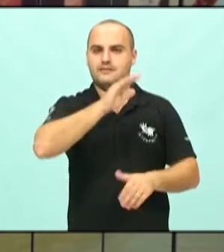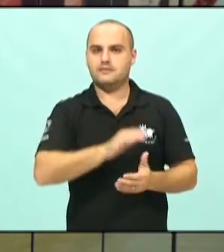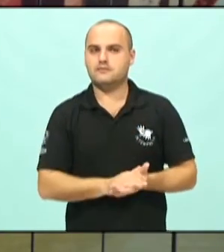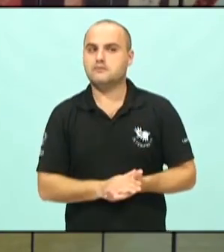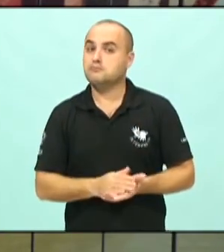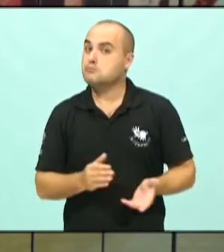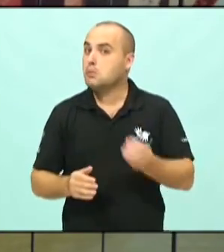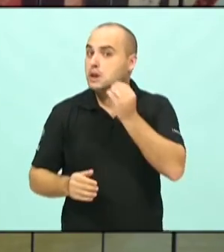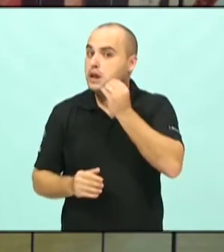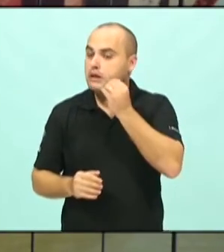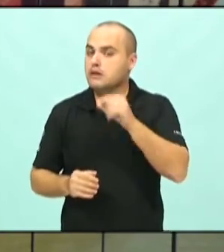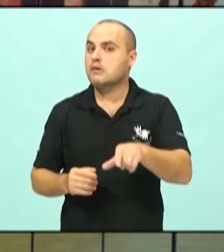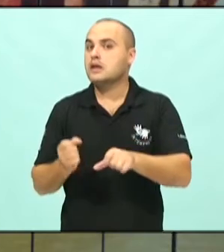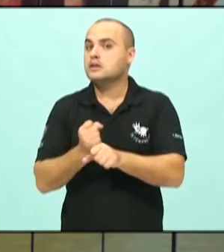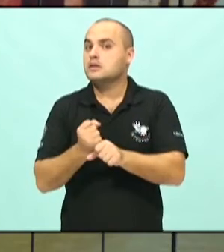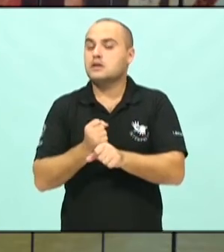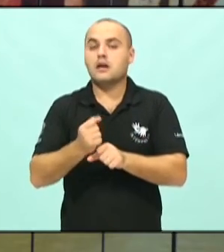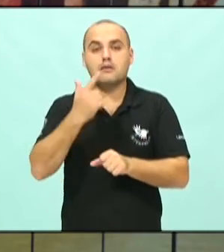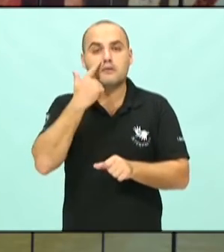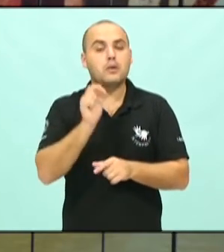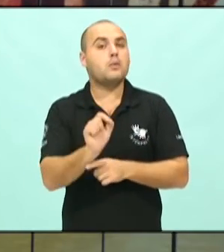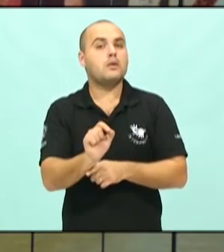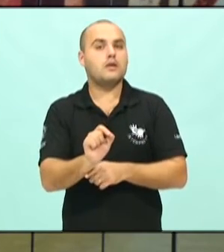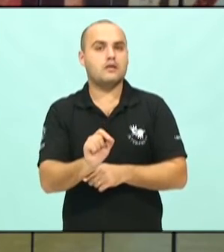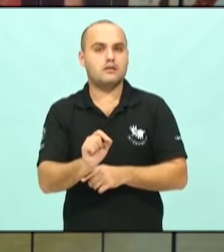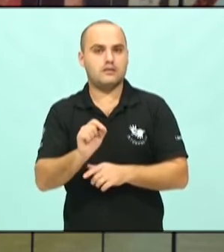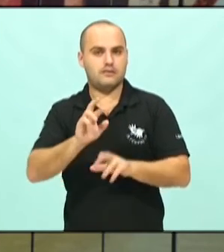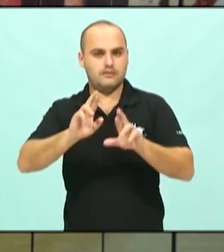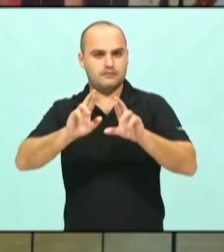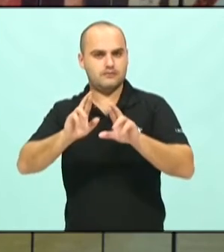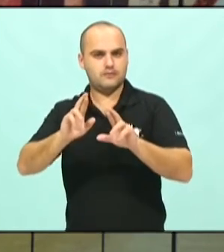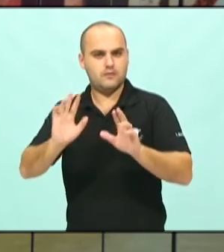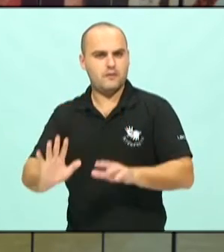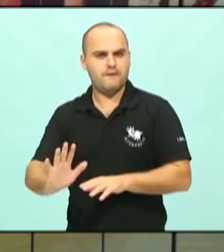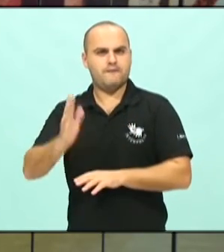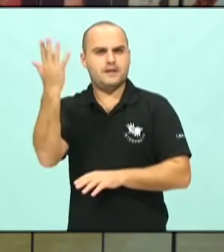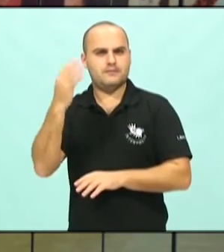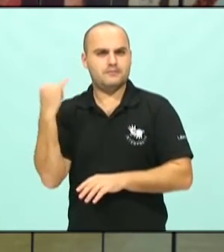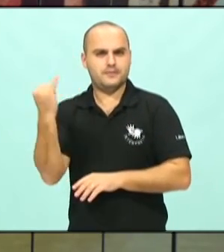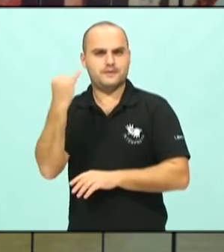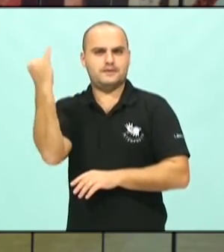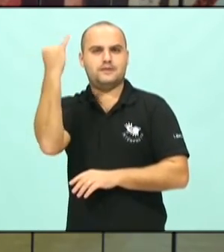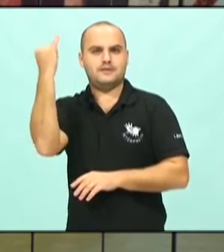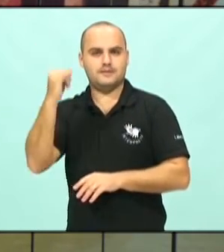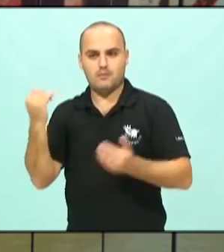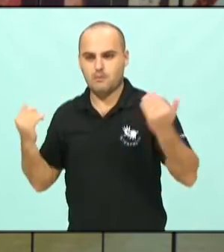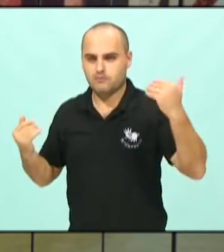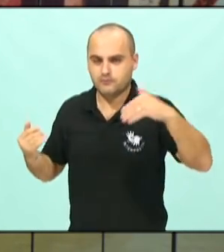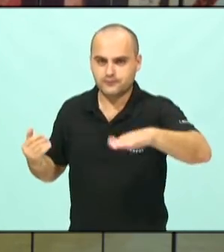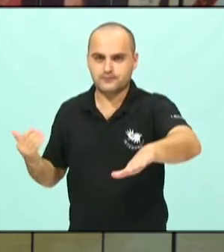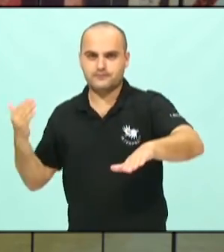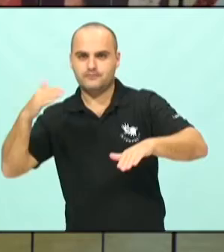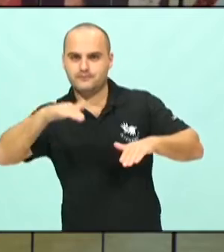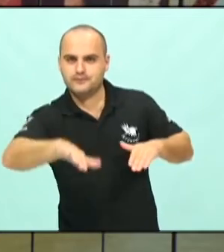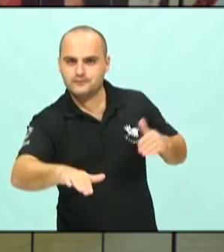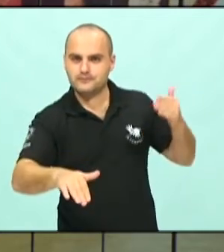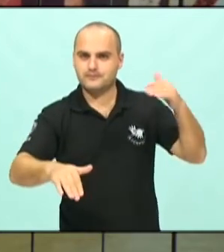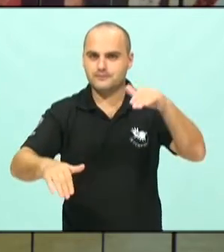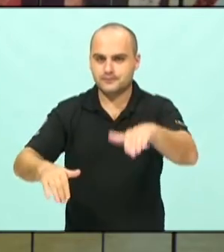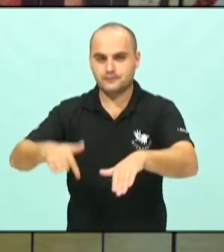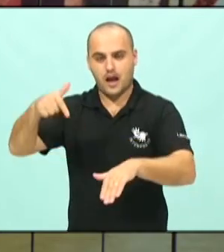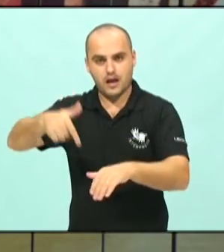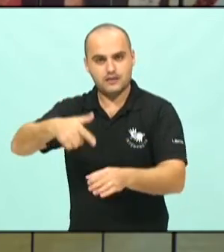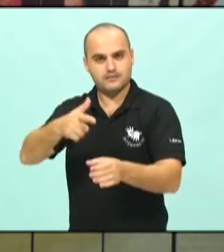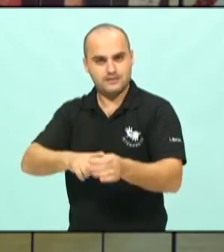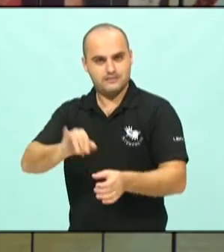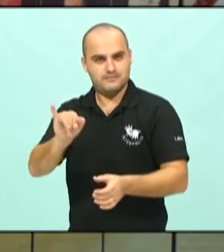ano ainda, vamos ver se a gente consegue, que seria fazer um grande evento de natação na cidade, que é o Circuito Itajaí de Natação. Aproveitar hoje, nós temos o Nadar, tem